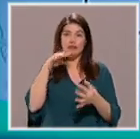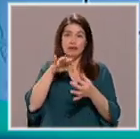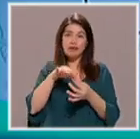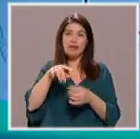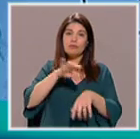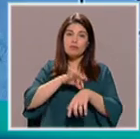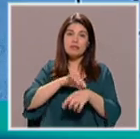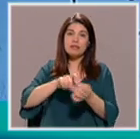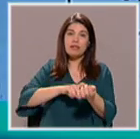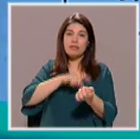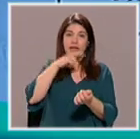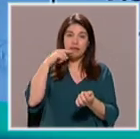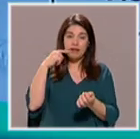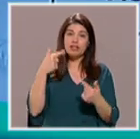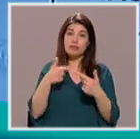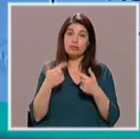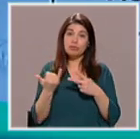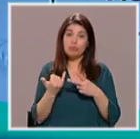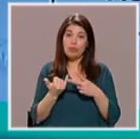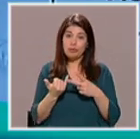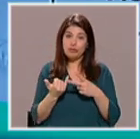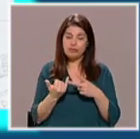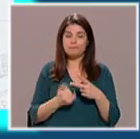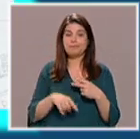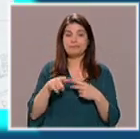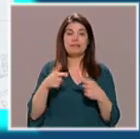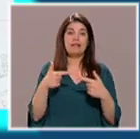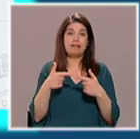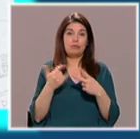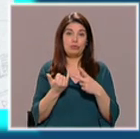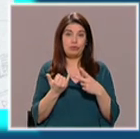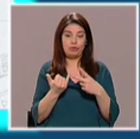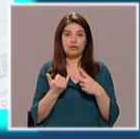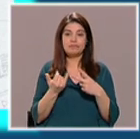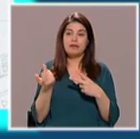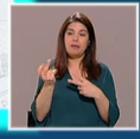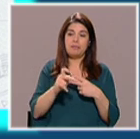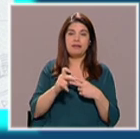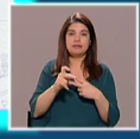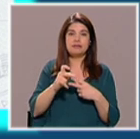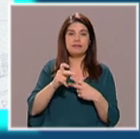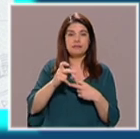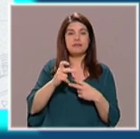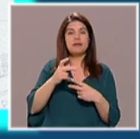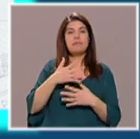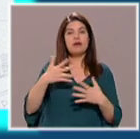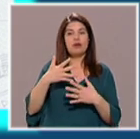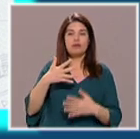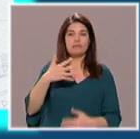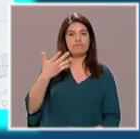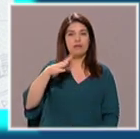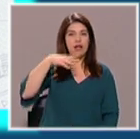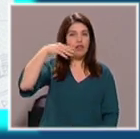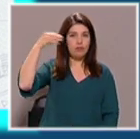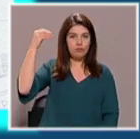2. A diabetes do tipo 2 é uma diabetes que surge maioritariamente em indivíduos numa fase adulta, por